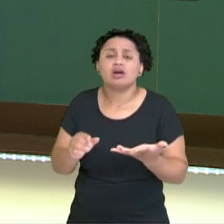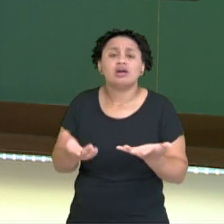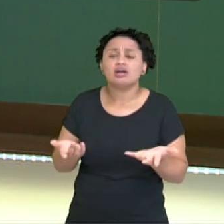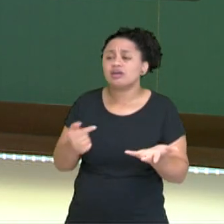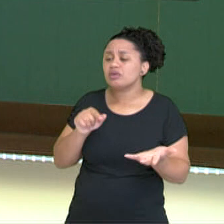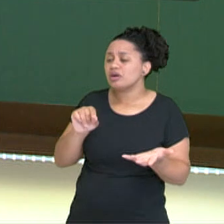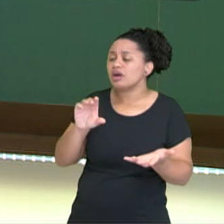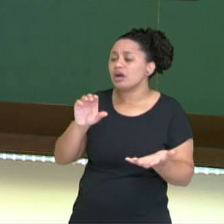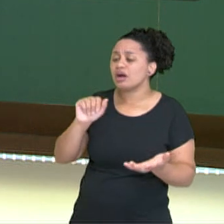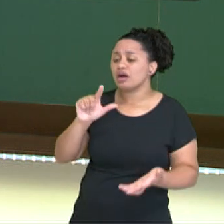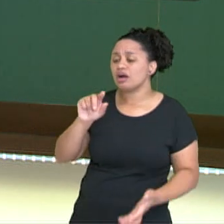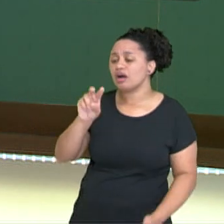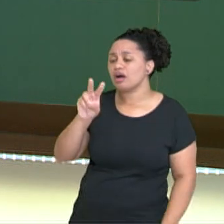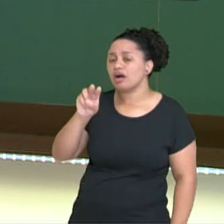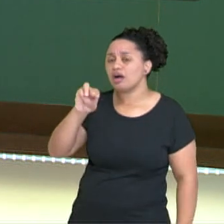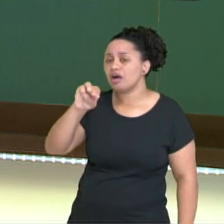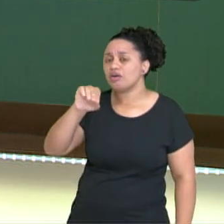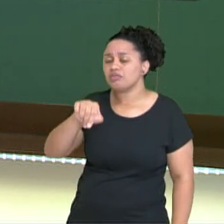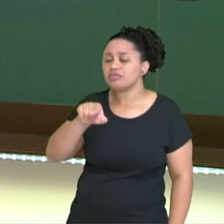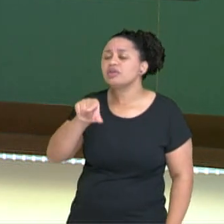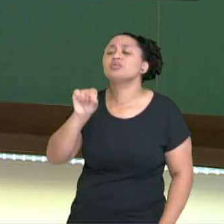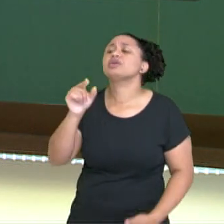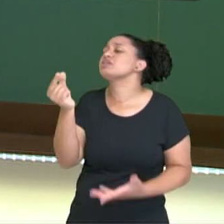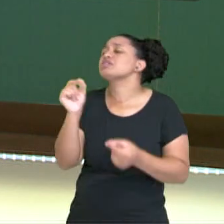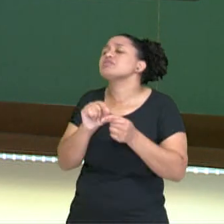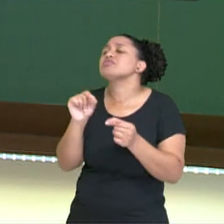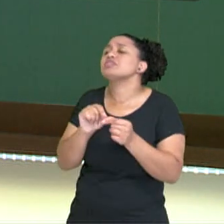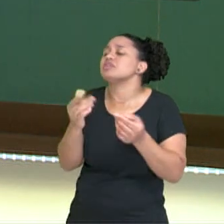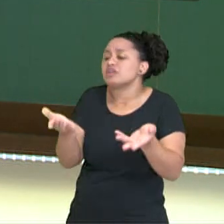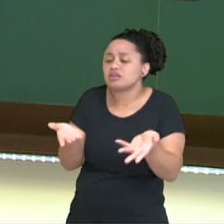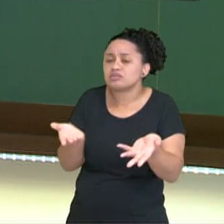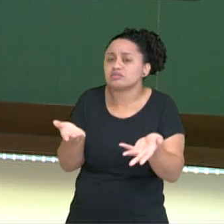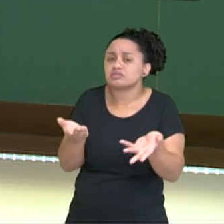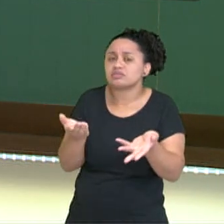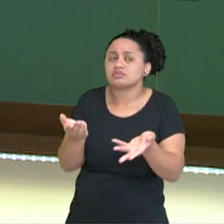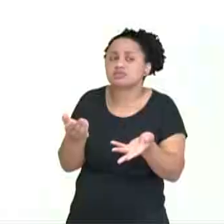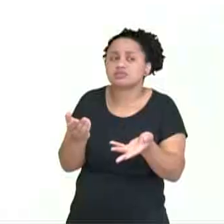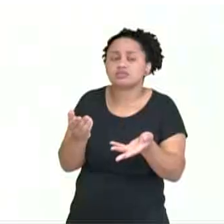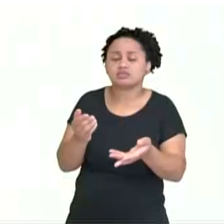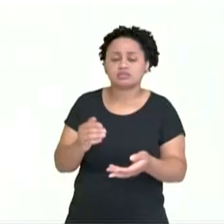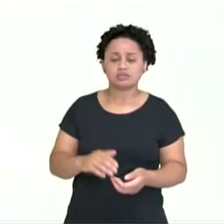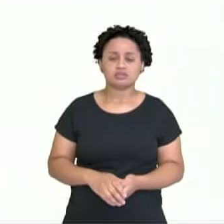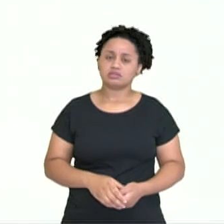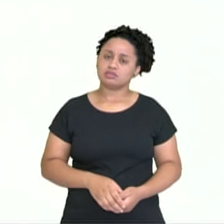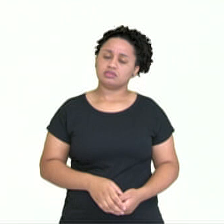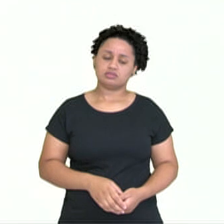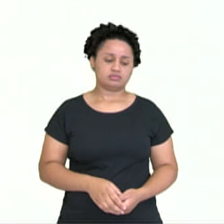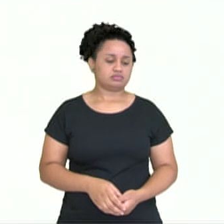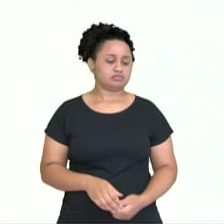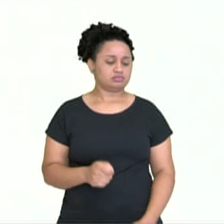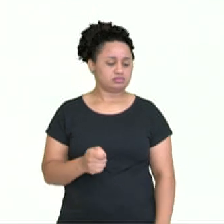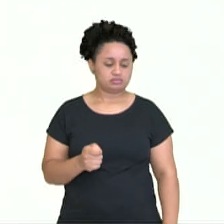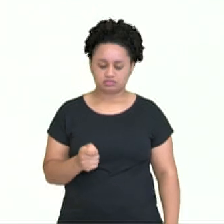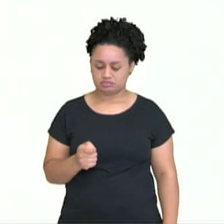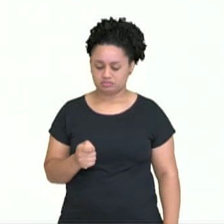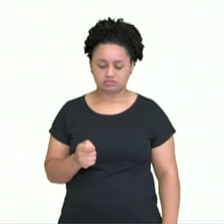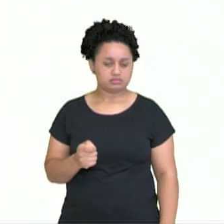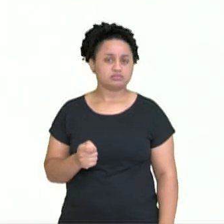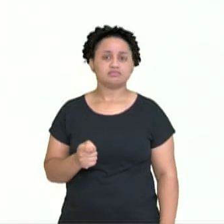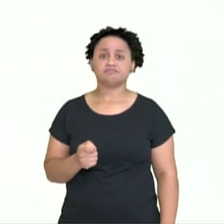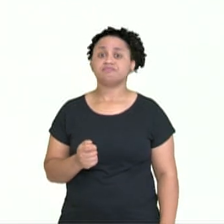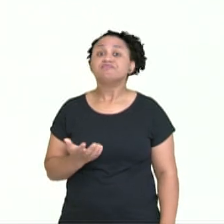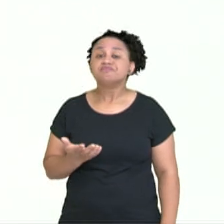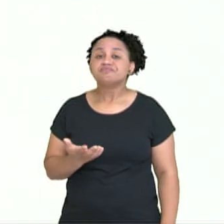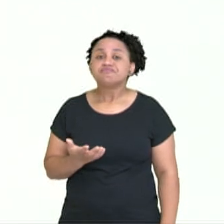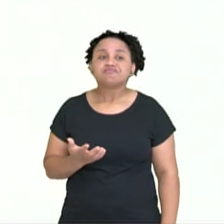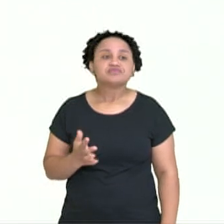to the coffee table? Calvin, o que você está fazendo com a mesinha de centro? No terceiro quadrinho, ele para e olha. E